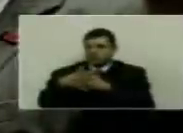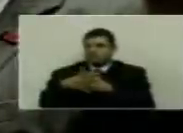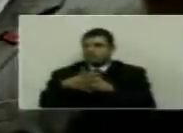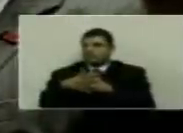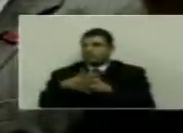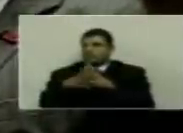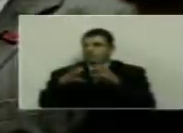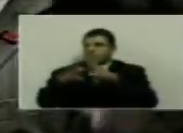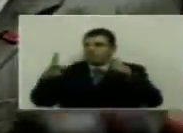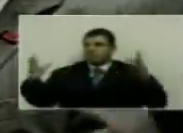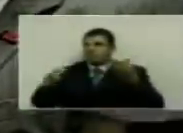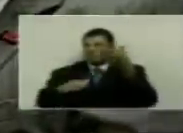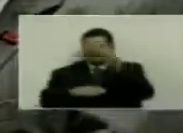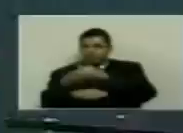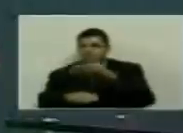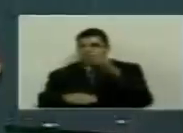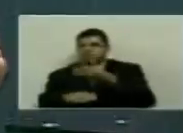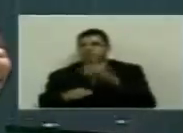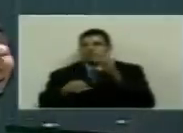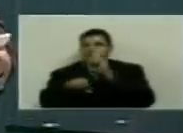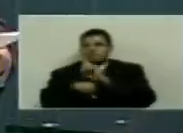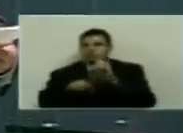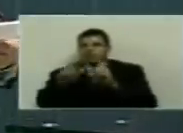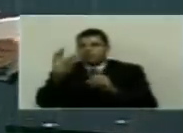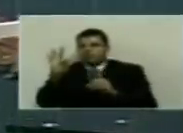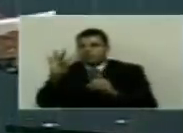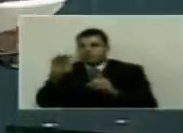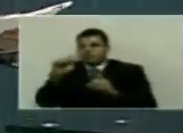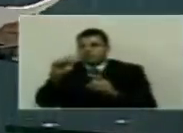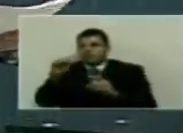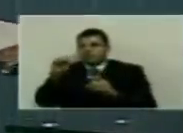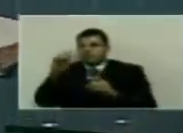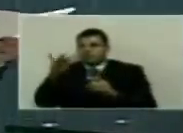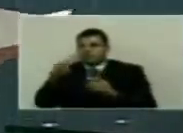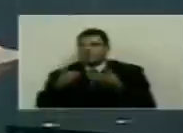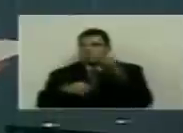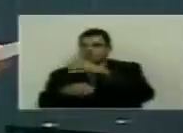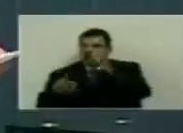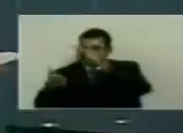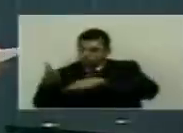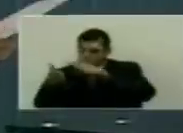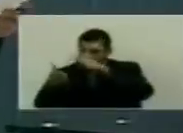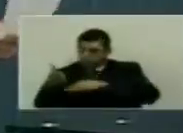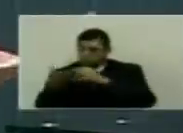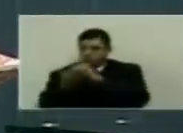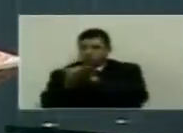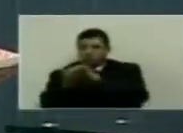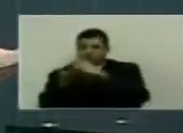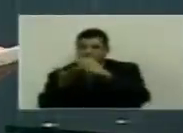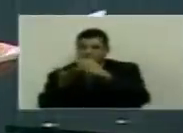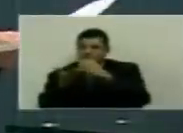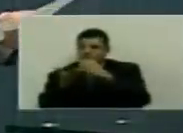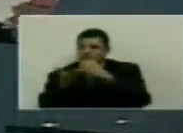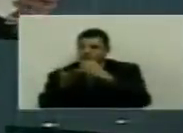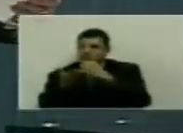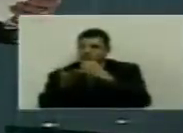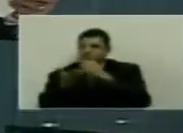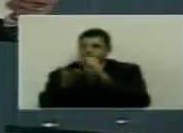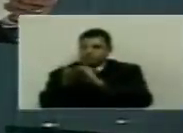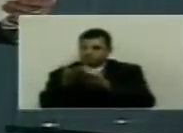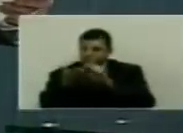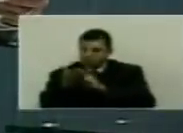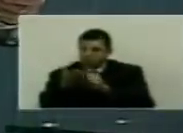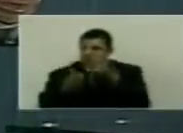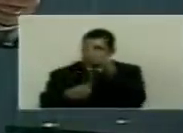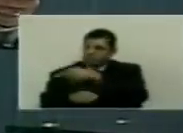do aumento de investimento, doutor Tarcísio, eu trago aqui um documento oficial,